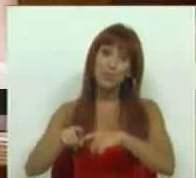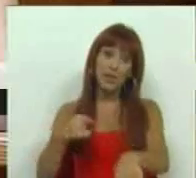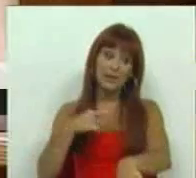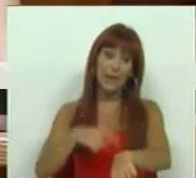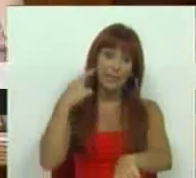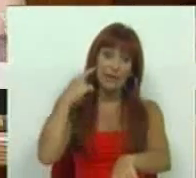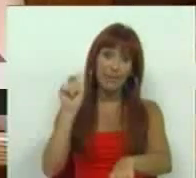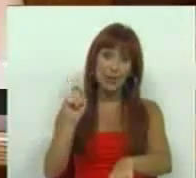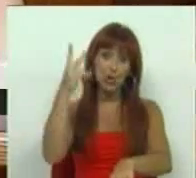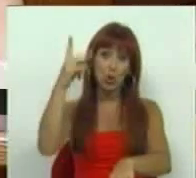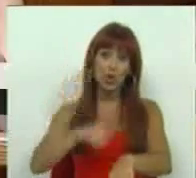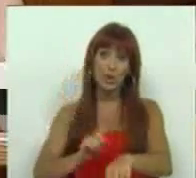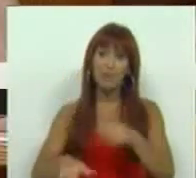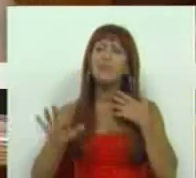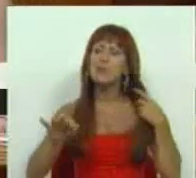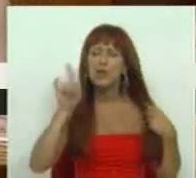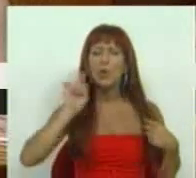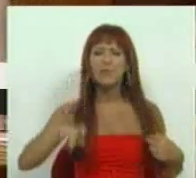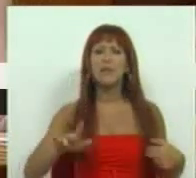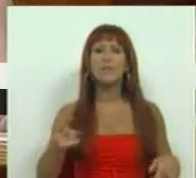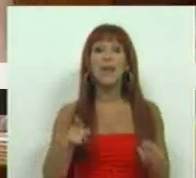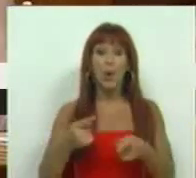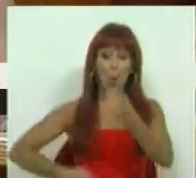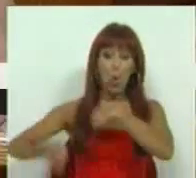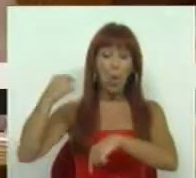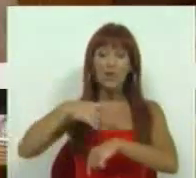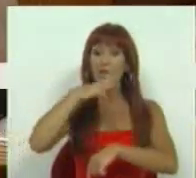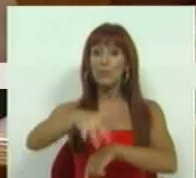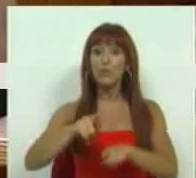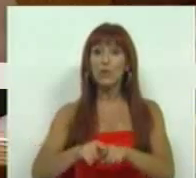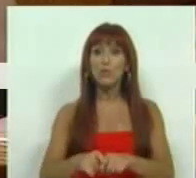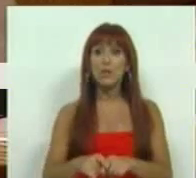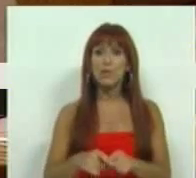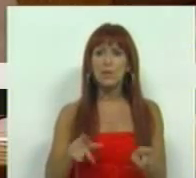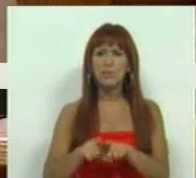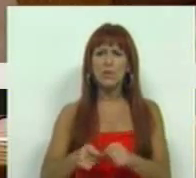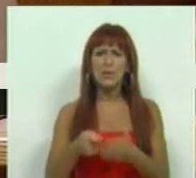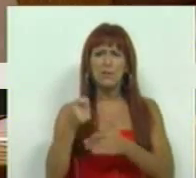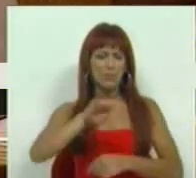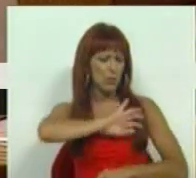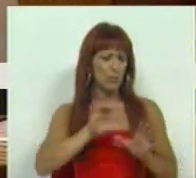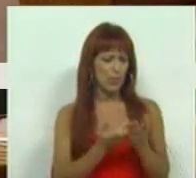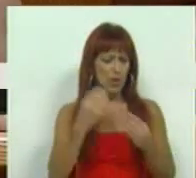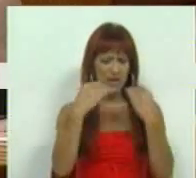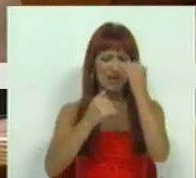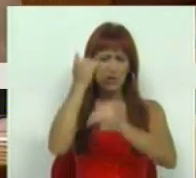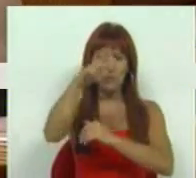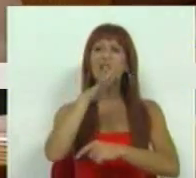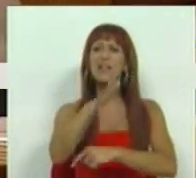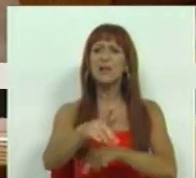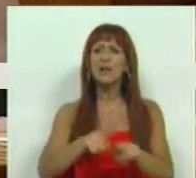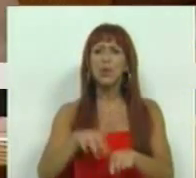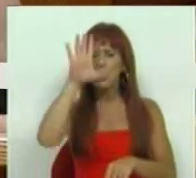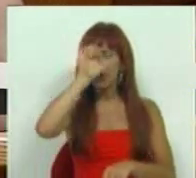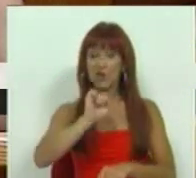Já ultrapassou em 2 minutos o seu tempo. Termino, Sra. Presidente. Foi ontem anunciado o novo regulamento de atribuição de bolsas do ensino superior e dizia